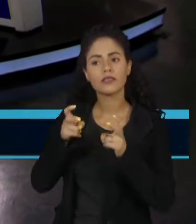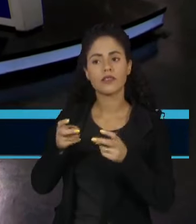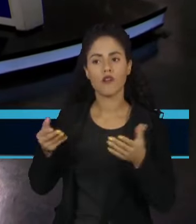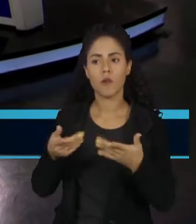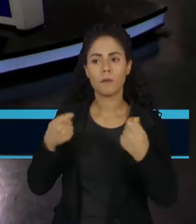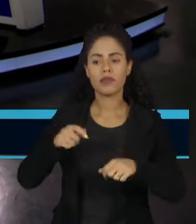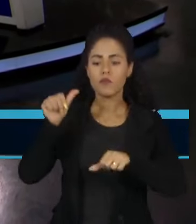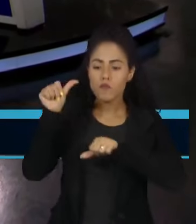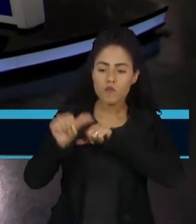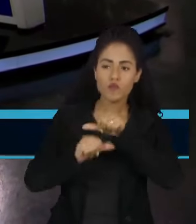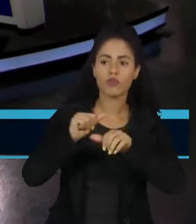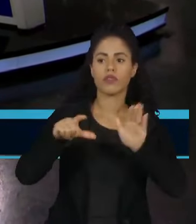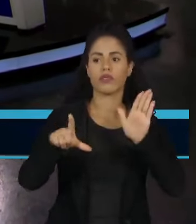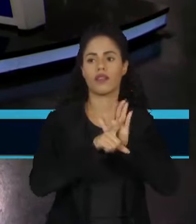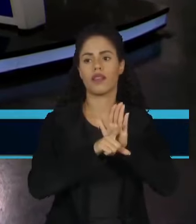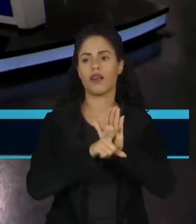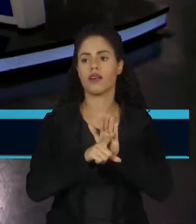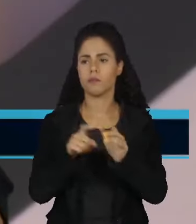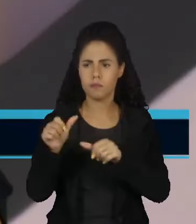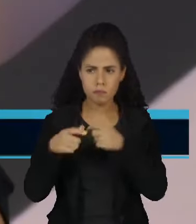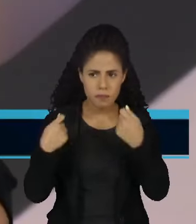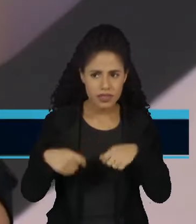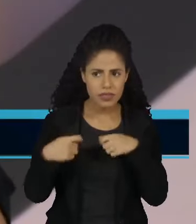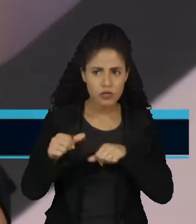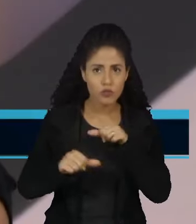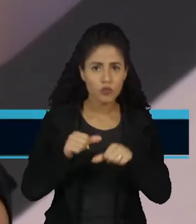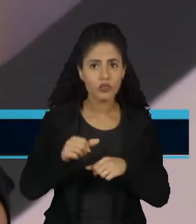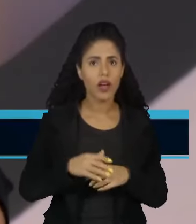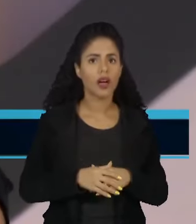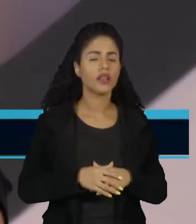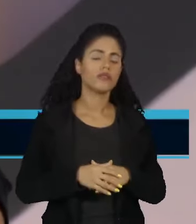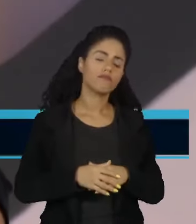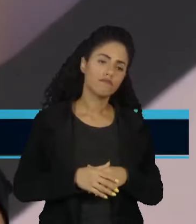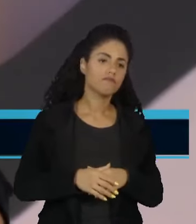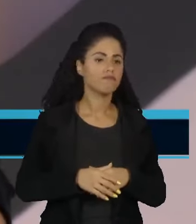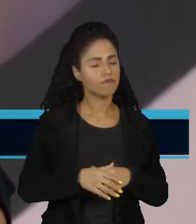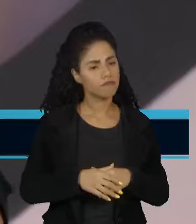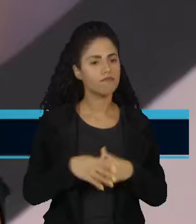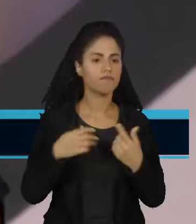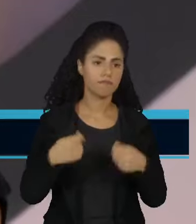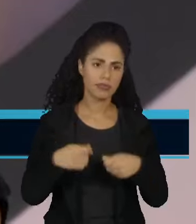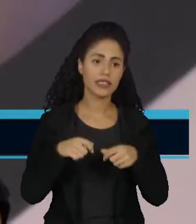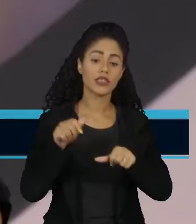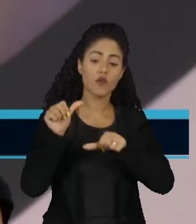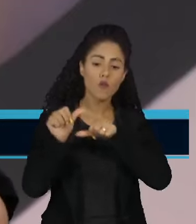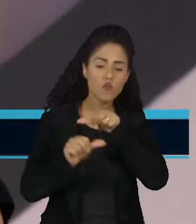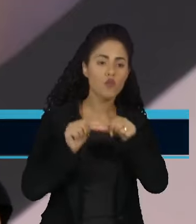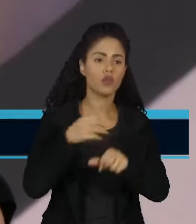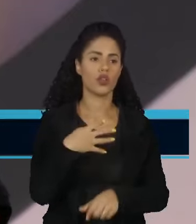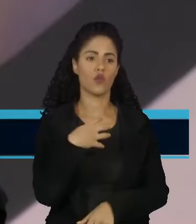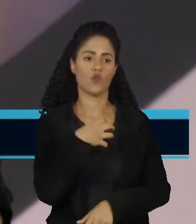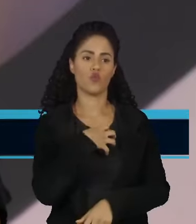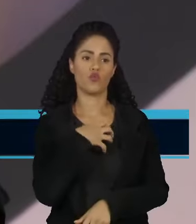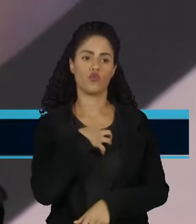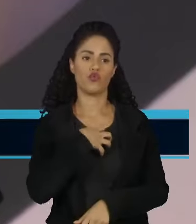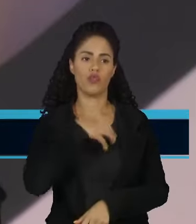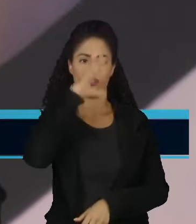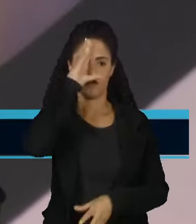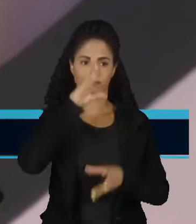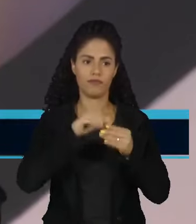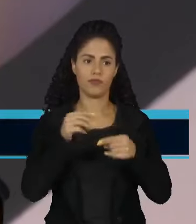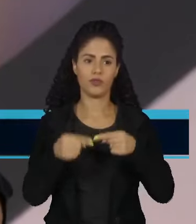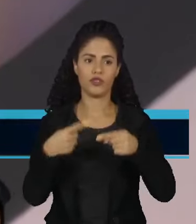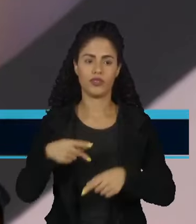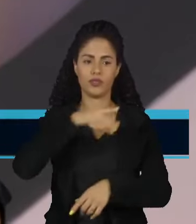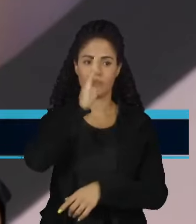de mudanças na lei da ficha limpa? Eu acho que a gente, na verdade, precisa mudar a forma como a gente enxerga a política no Brasil,